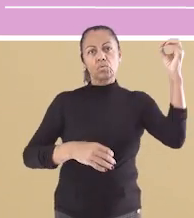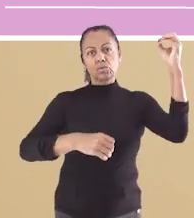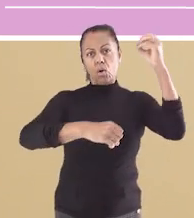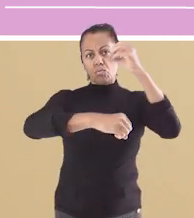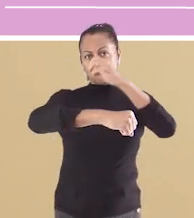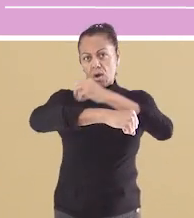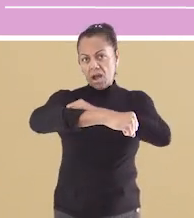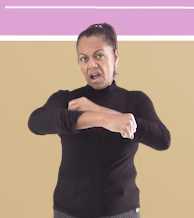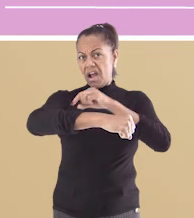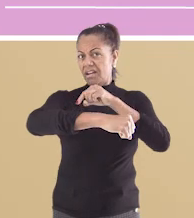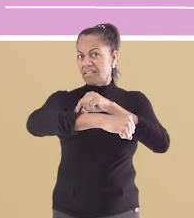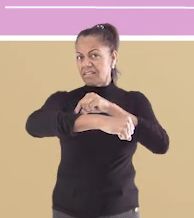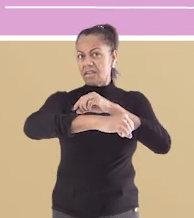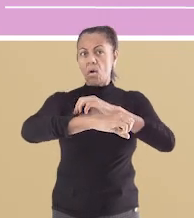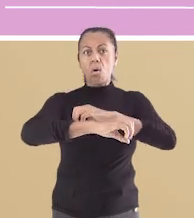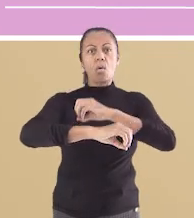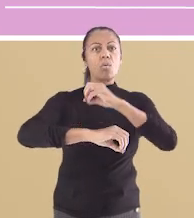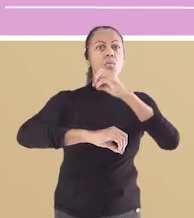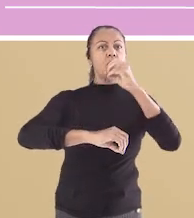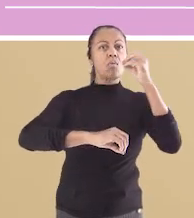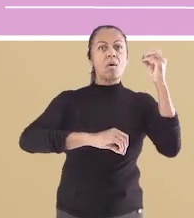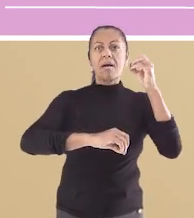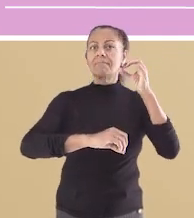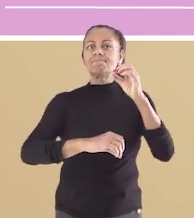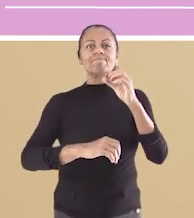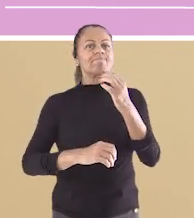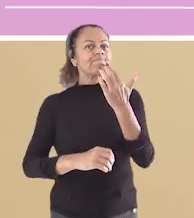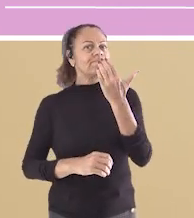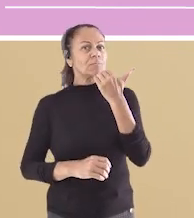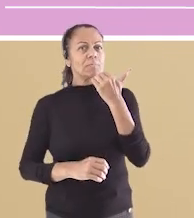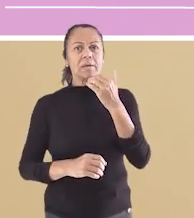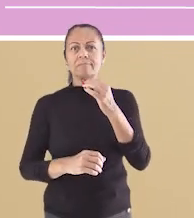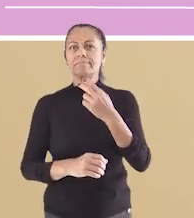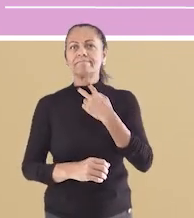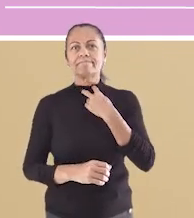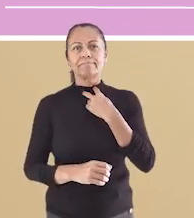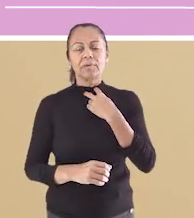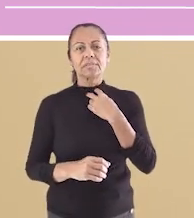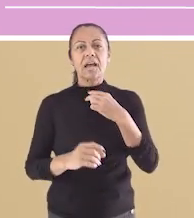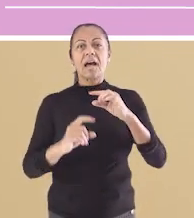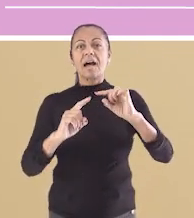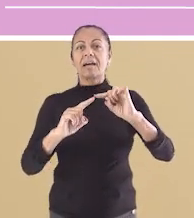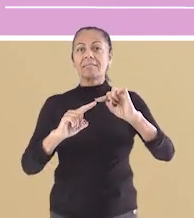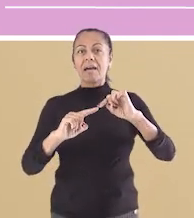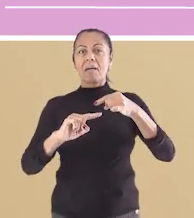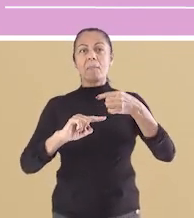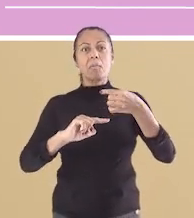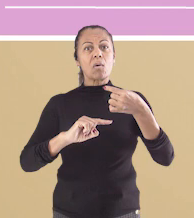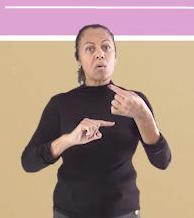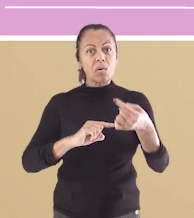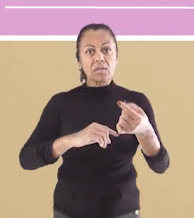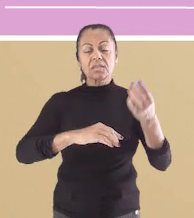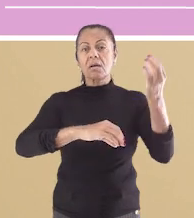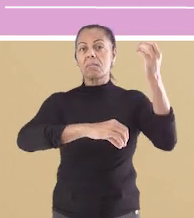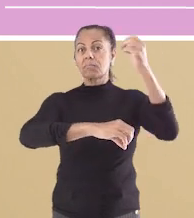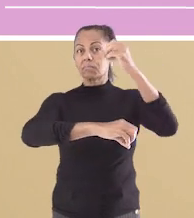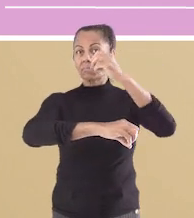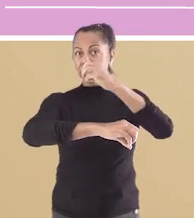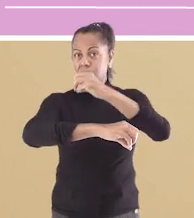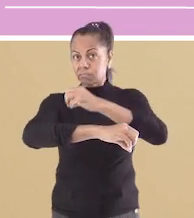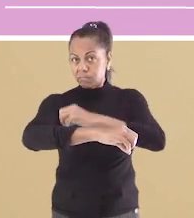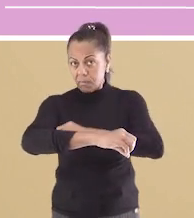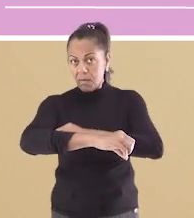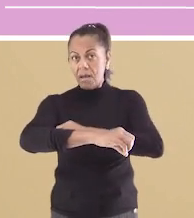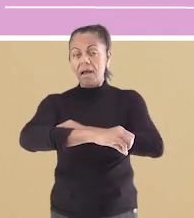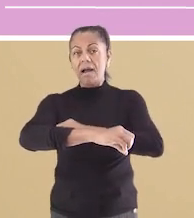o nascer e o pôr do sol. Ao término de cada dia do Ramadã, depois que o sol se põe